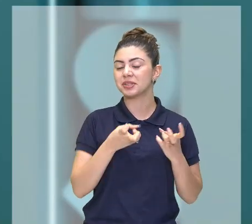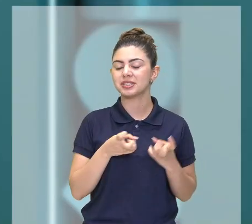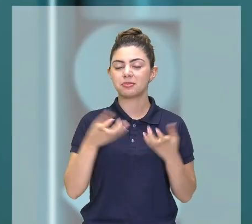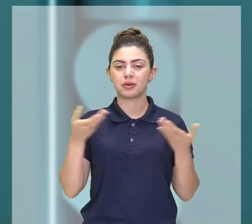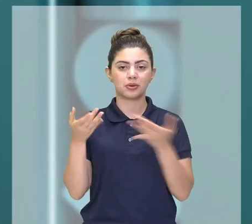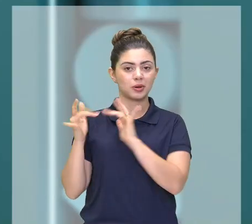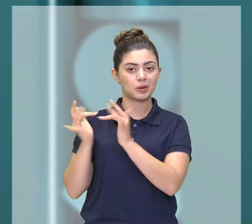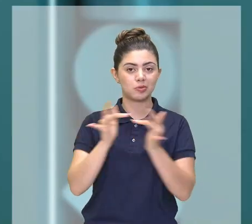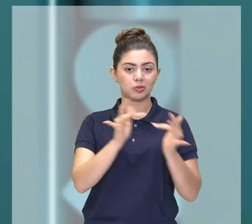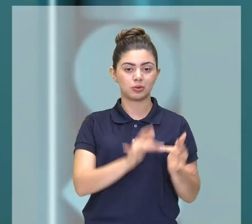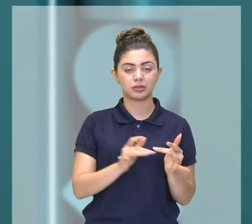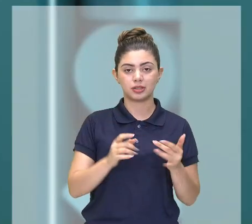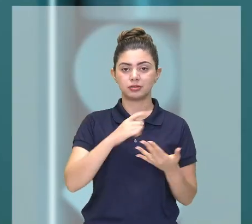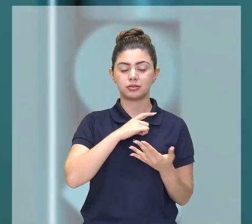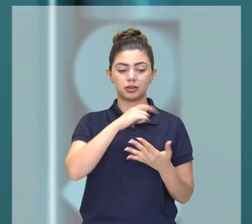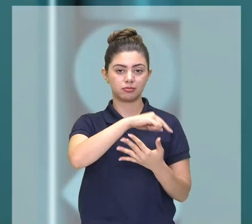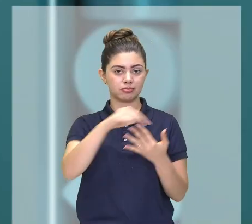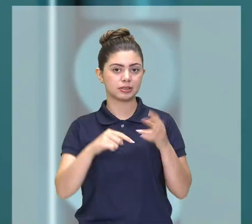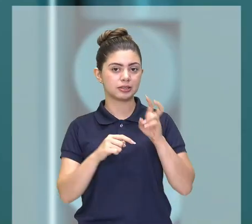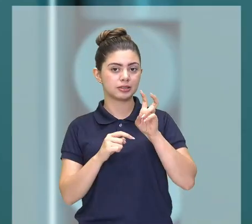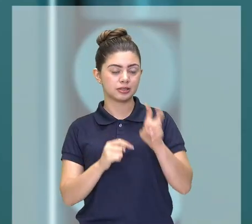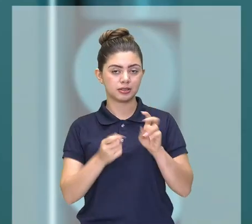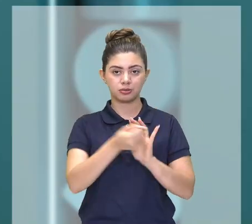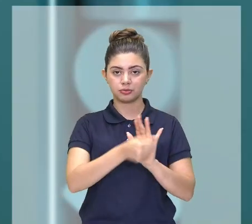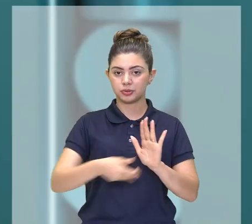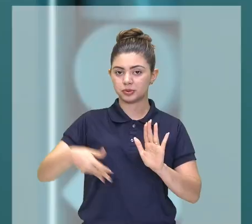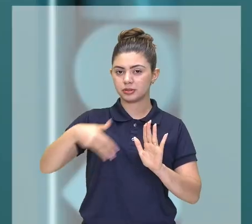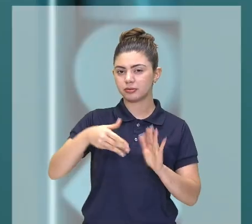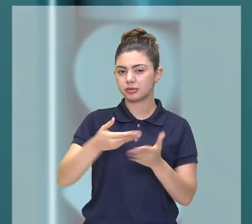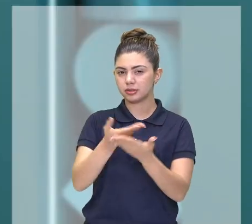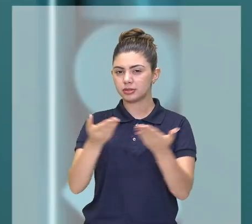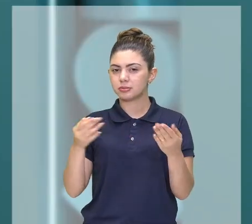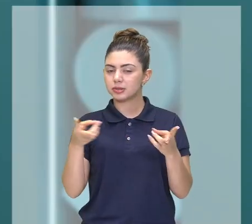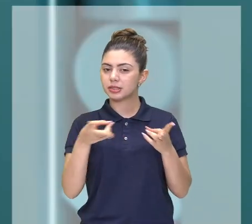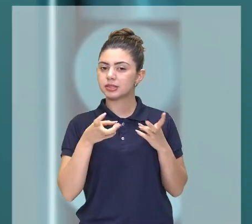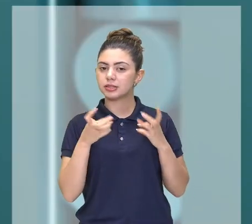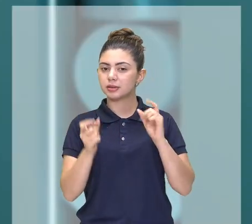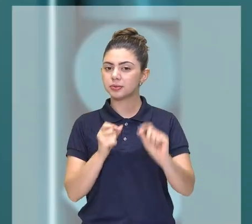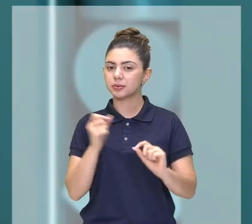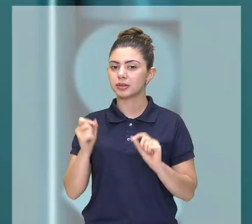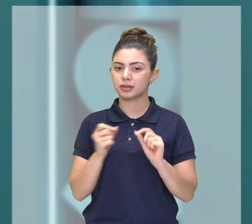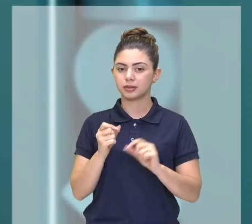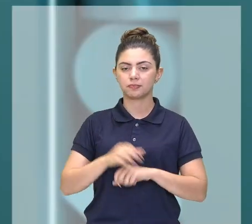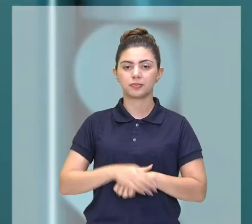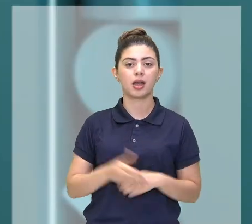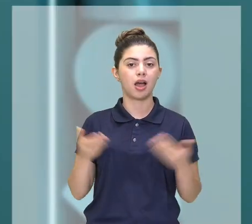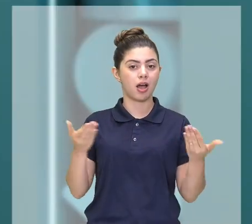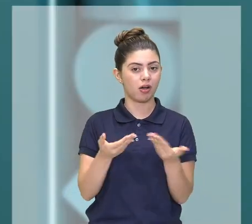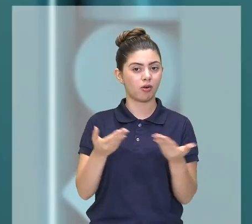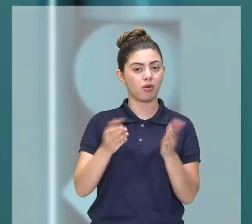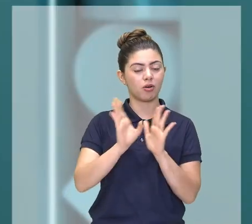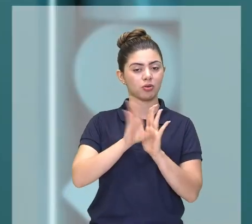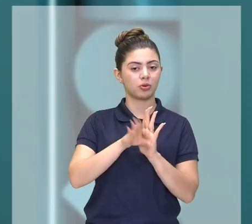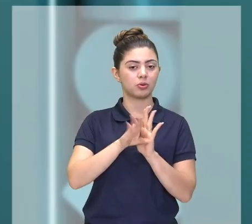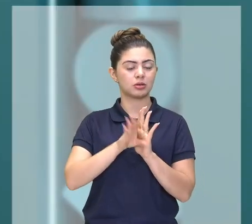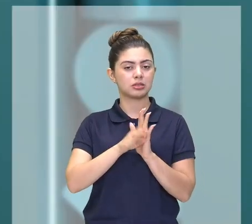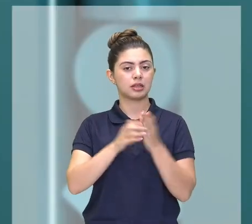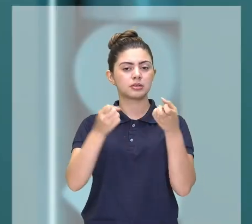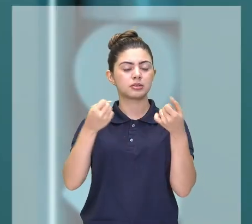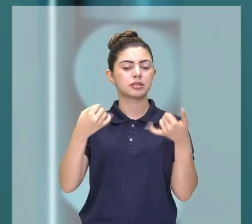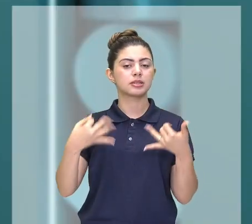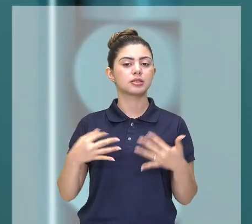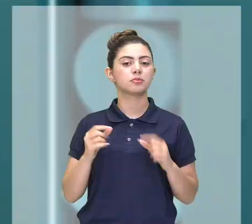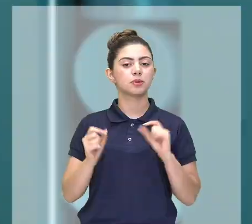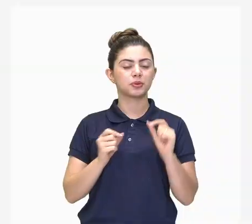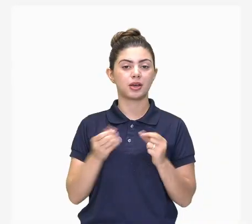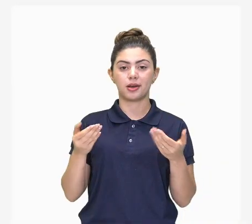contexto, dessas 5 figuras de linguagem, observem aí novamente a conceituação que traz sobre